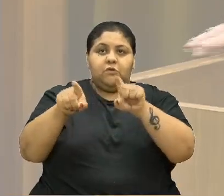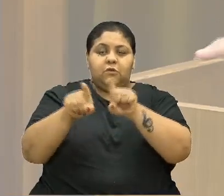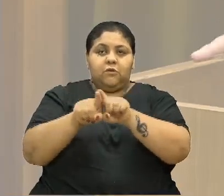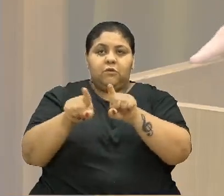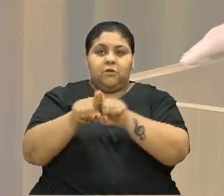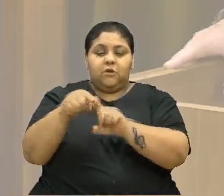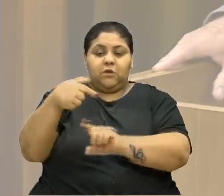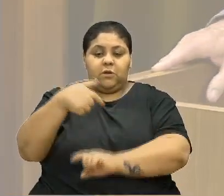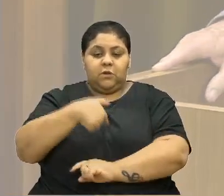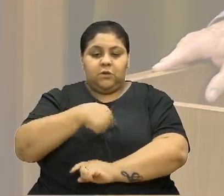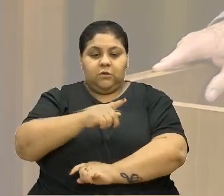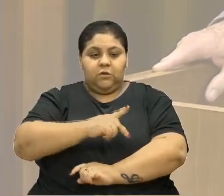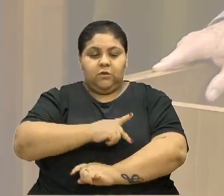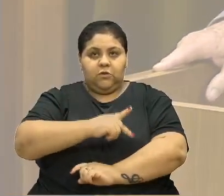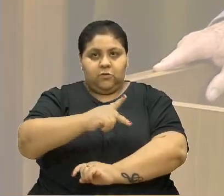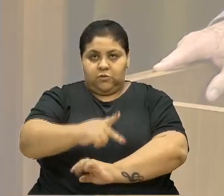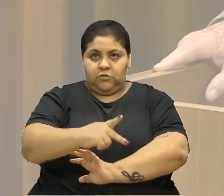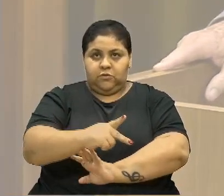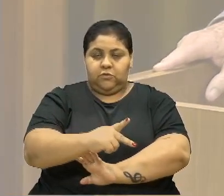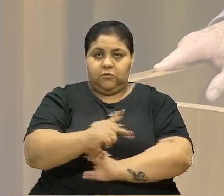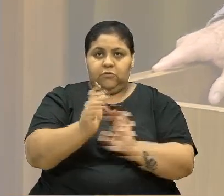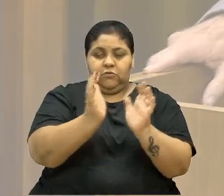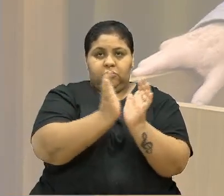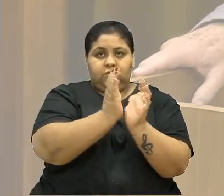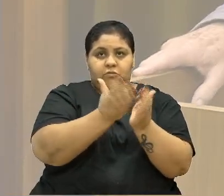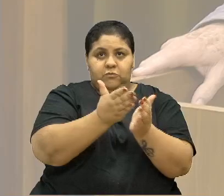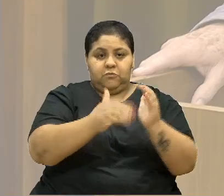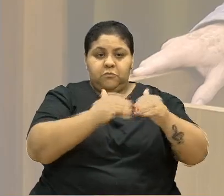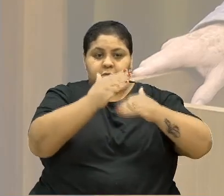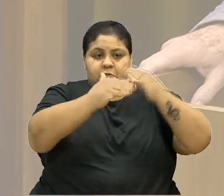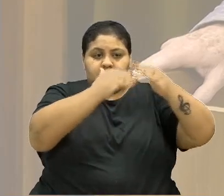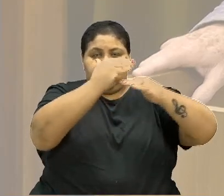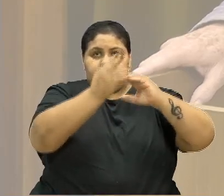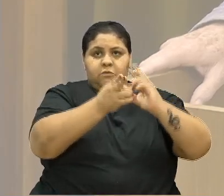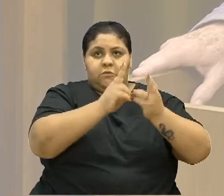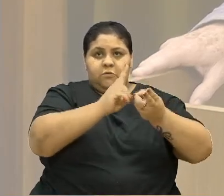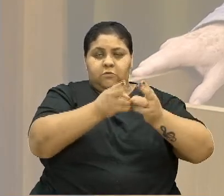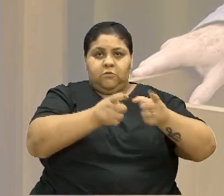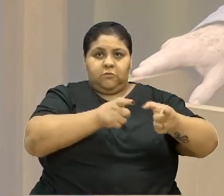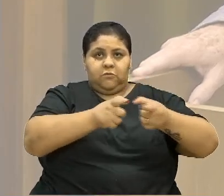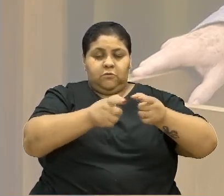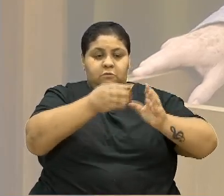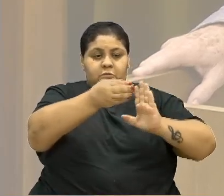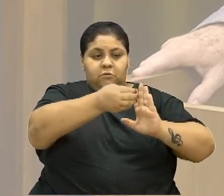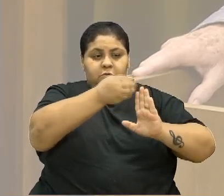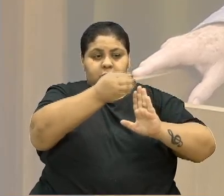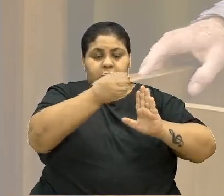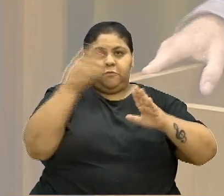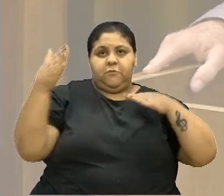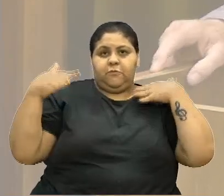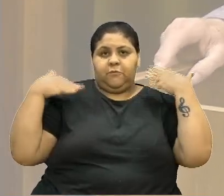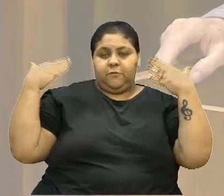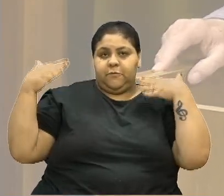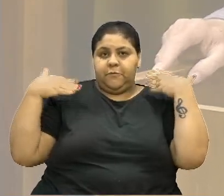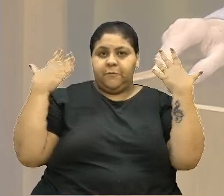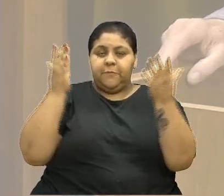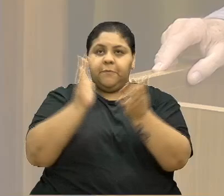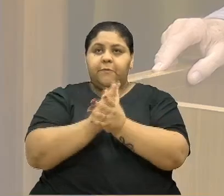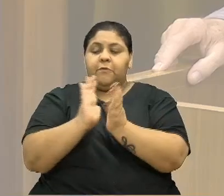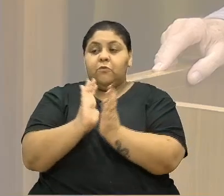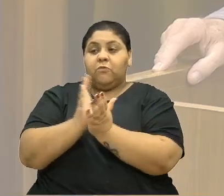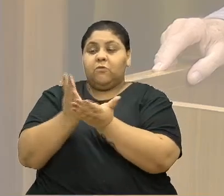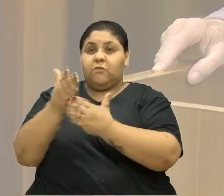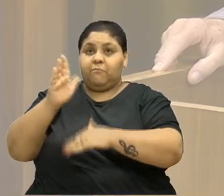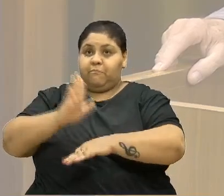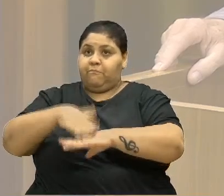fui presidente da Comissão de Desenvolvimento Econômico, Controle Orçamentário e Turismo, uma das comissões